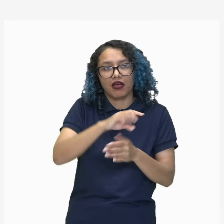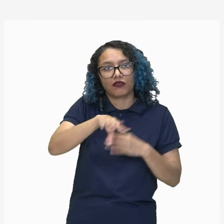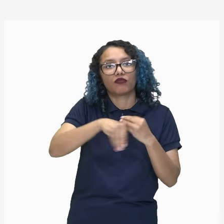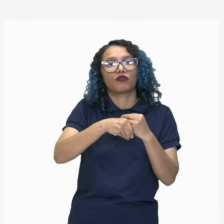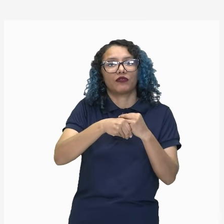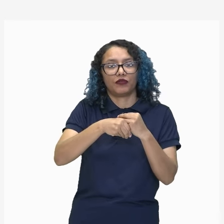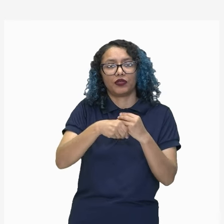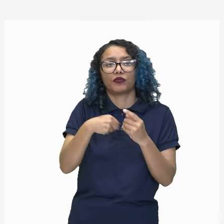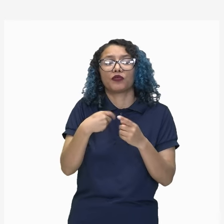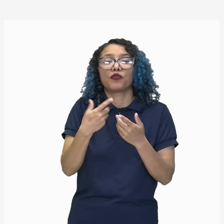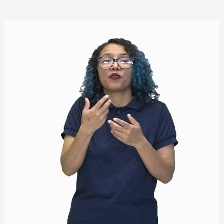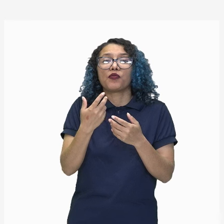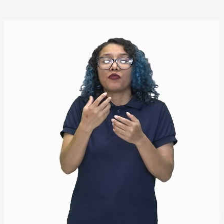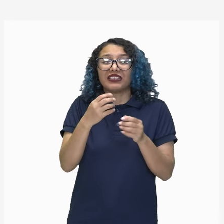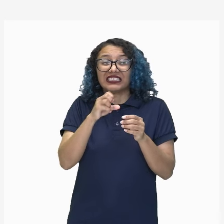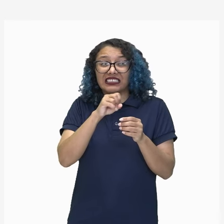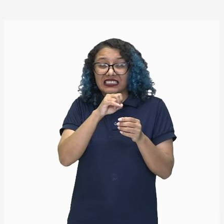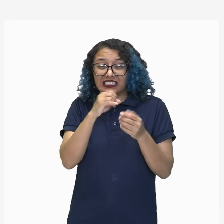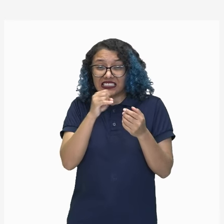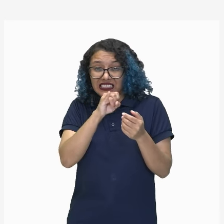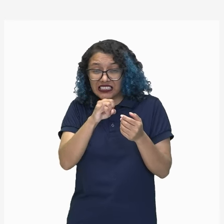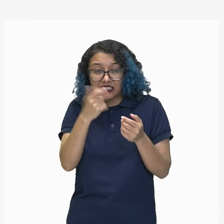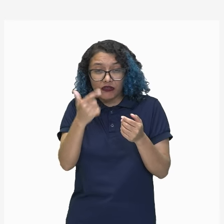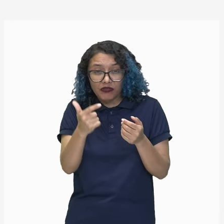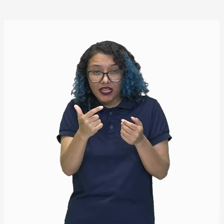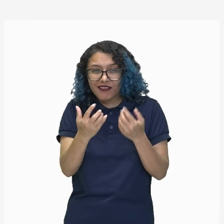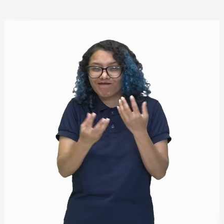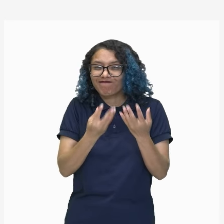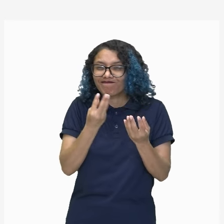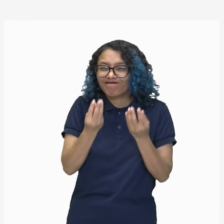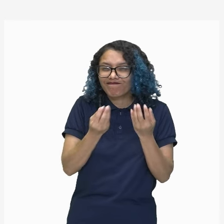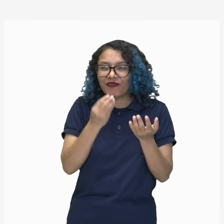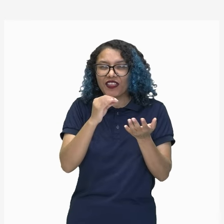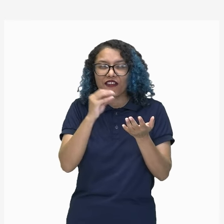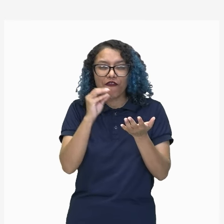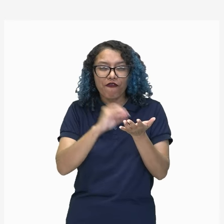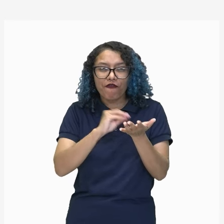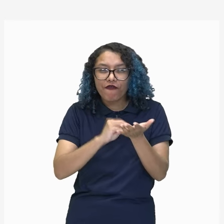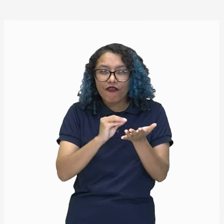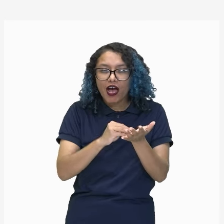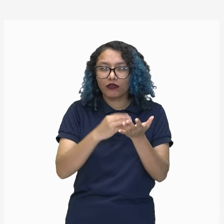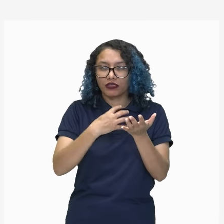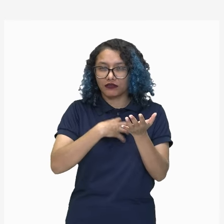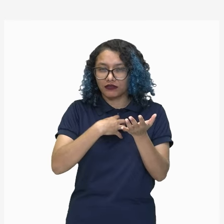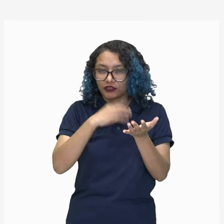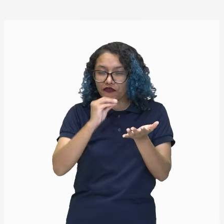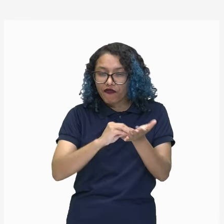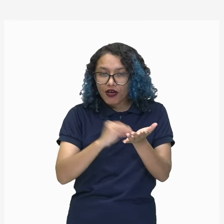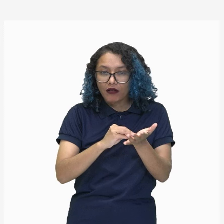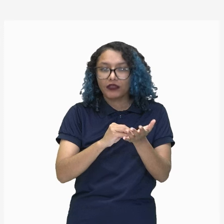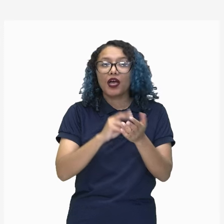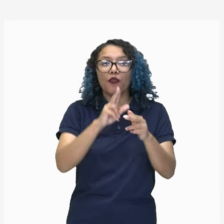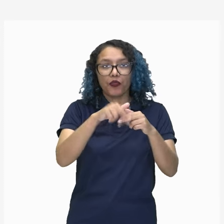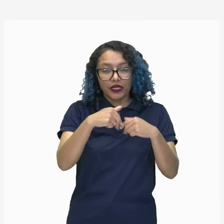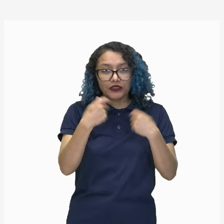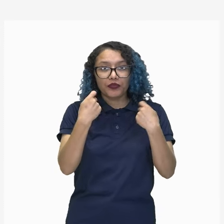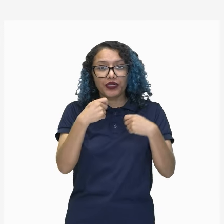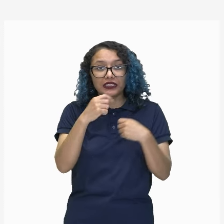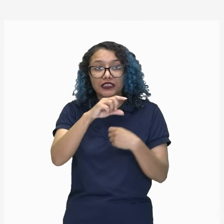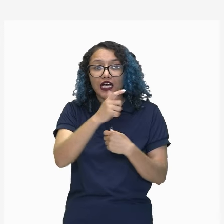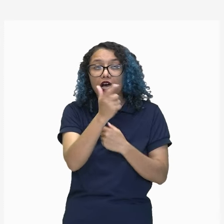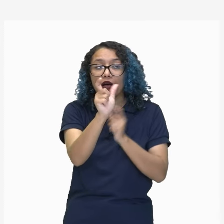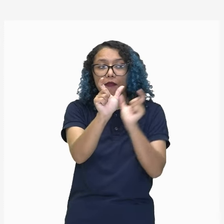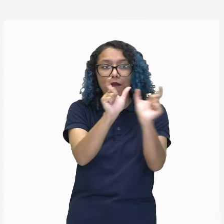porque não tem sentido completo, né? Então, o sentido dele transita para outro termo da oração, precisa